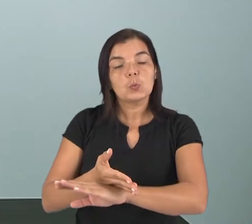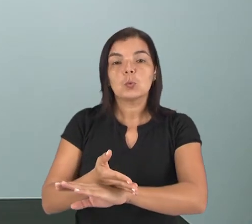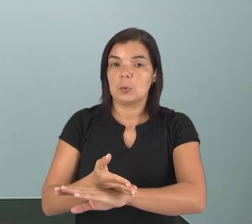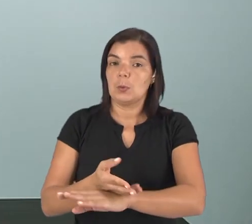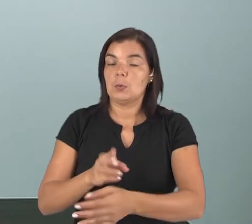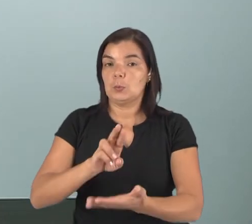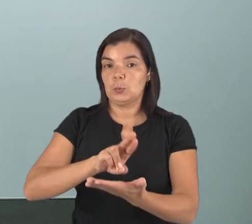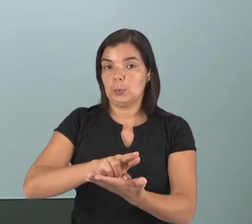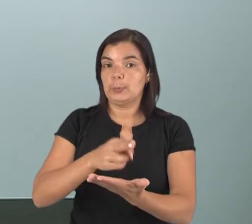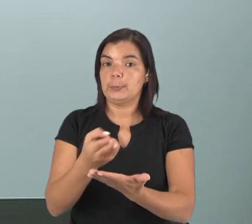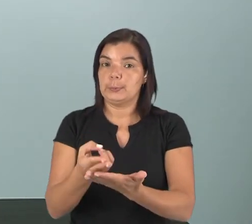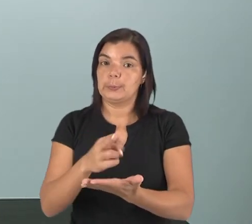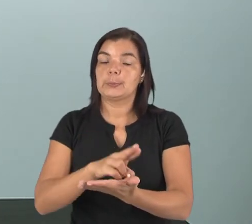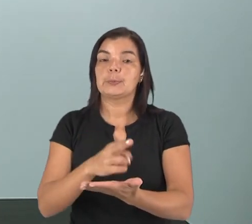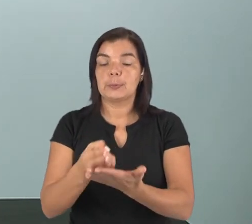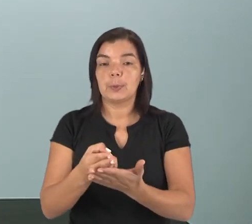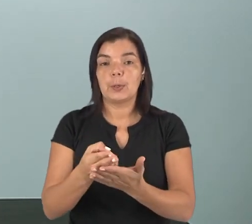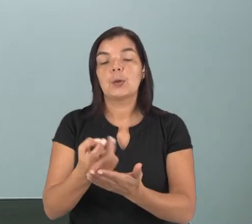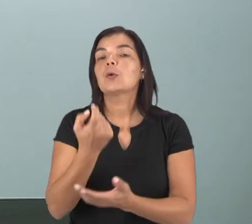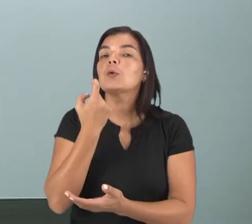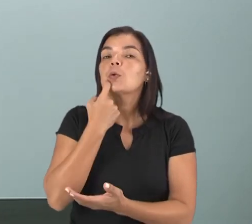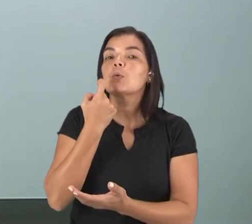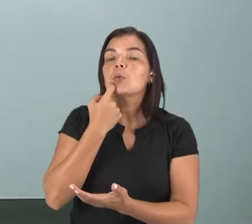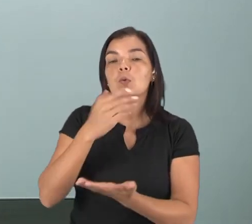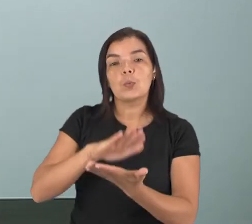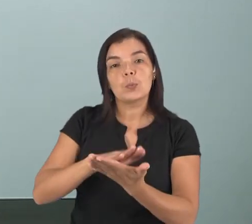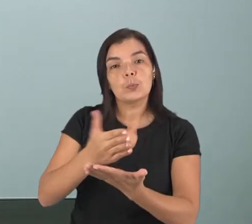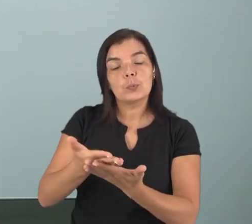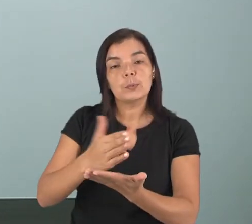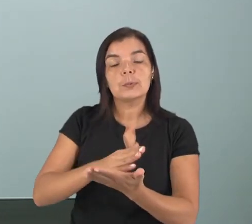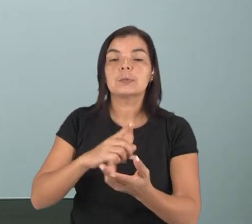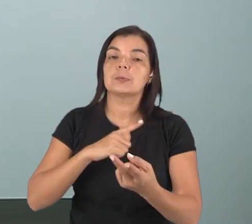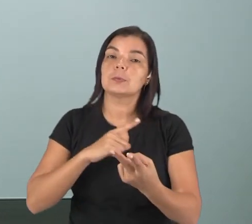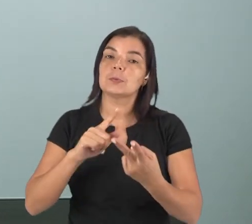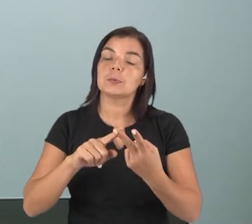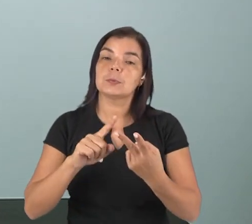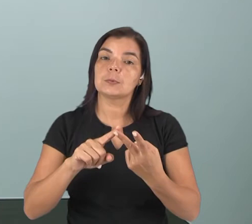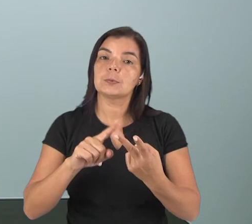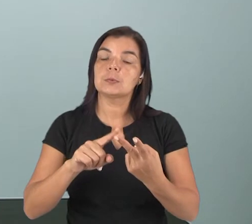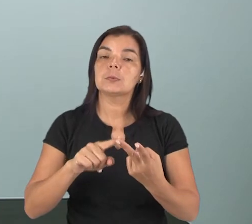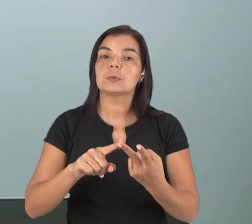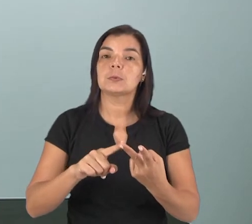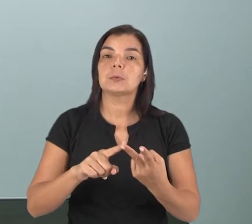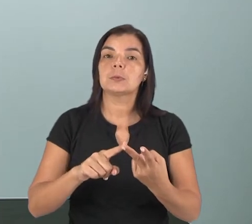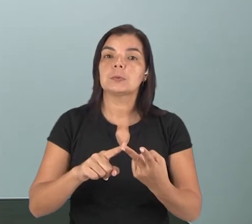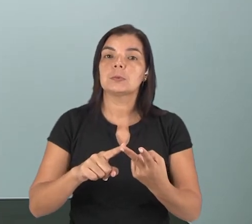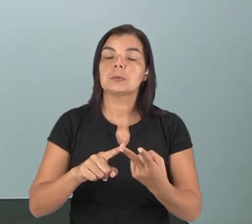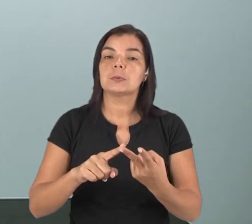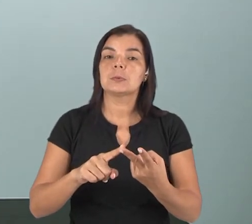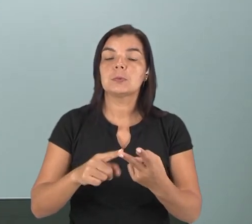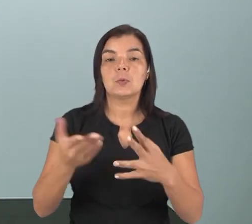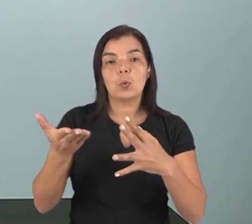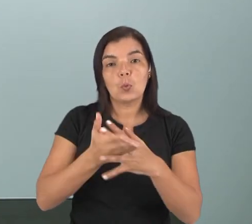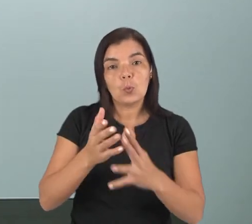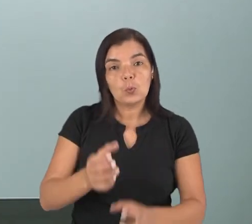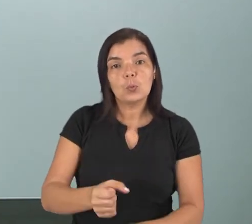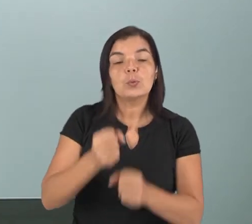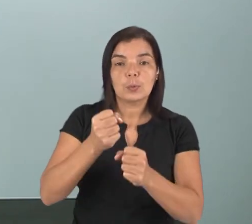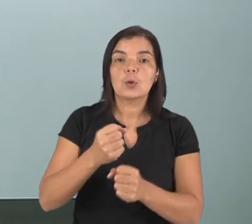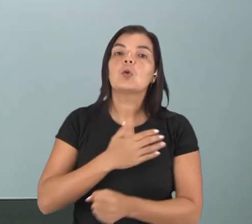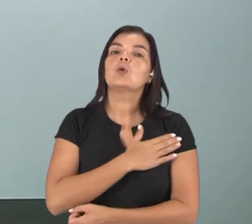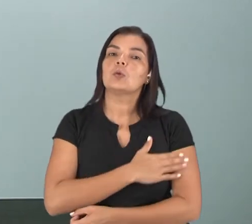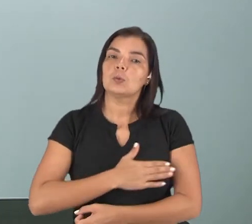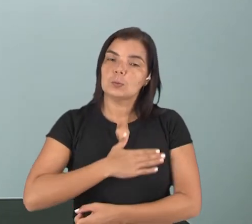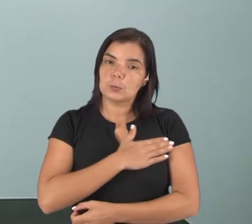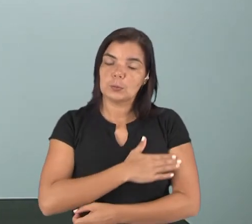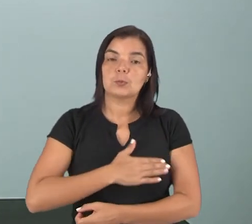comidas assadas, né, que é o peixe assado, tinha também a mandioca, eles gostavam de